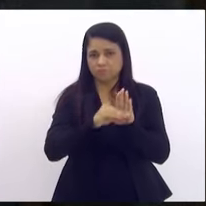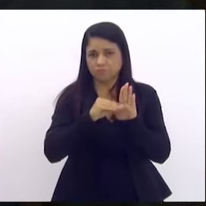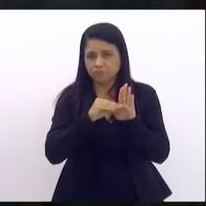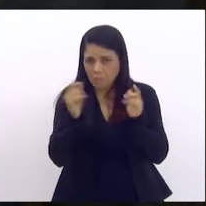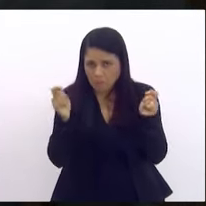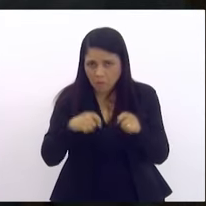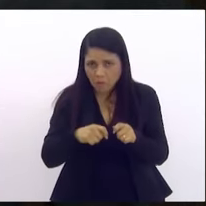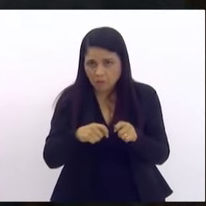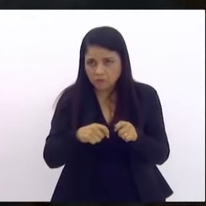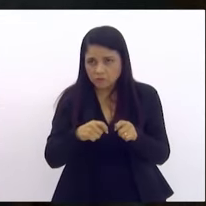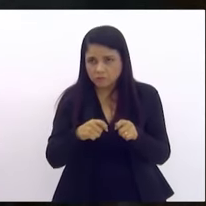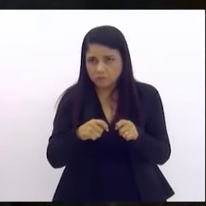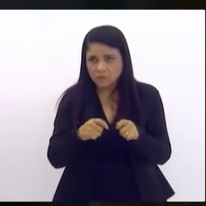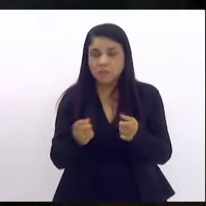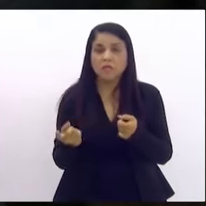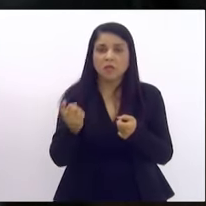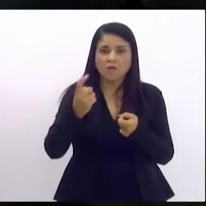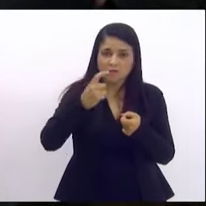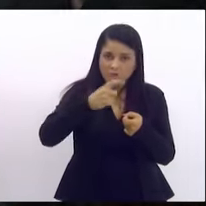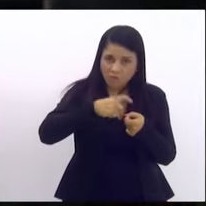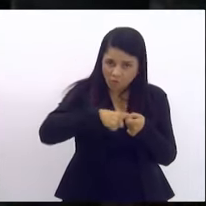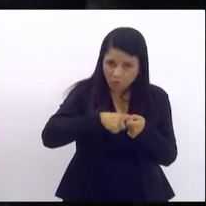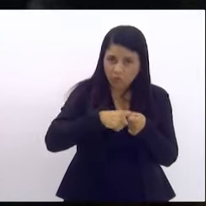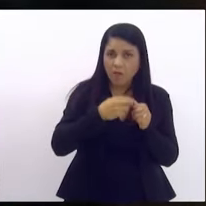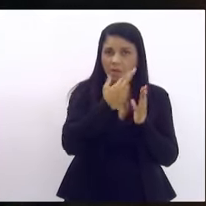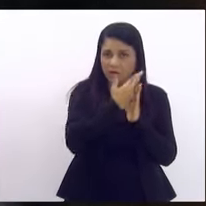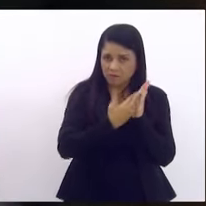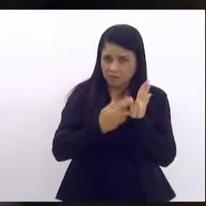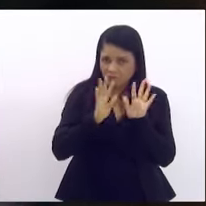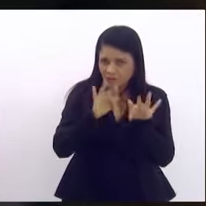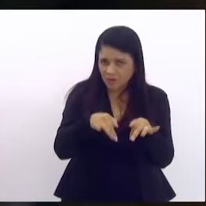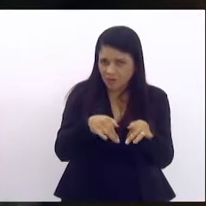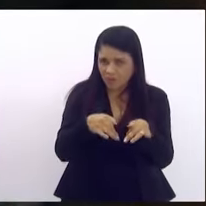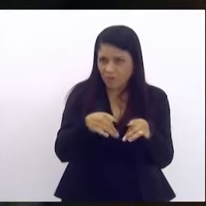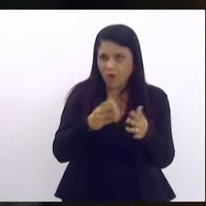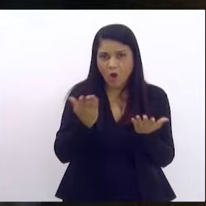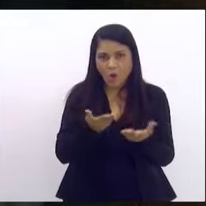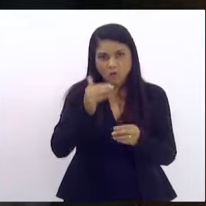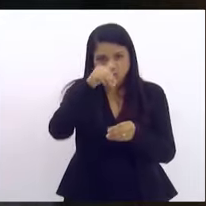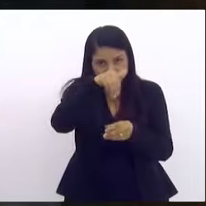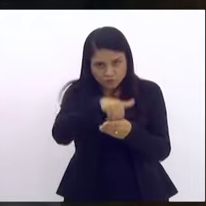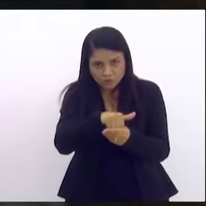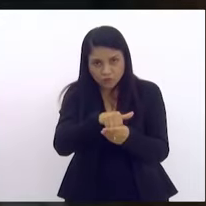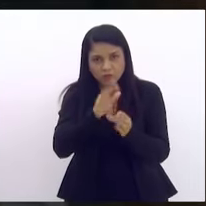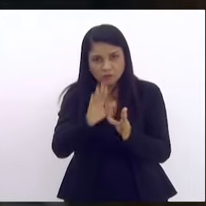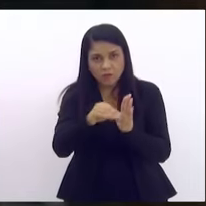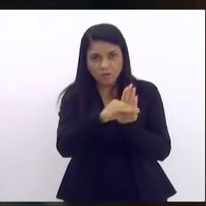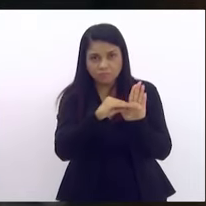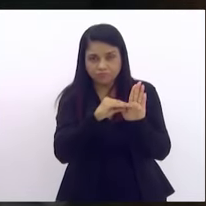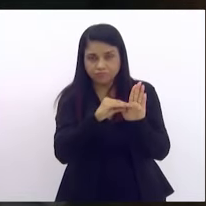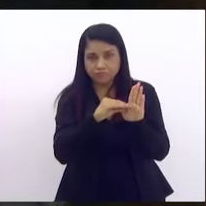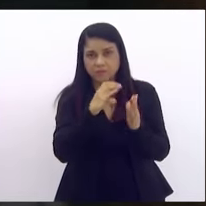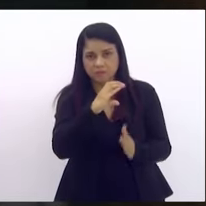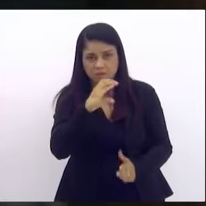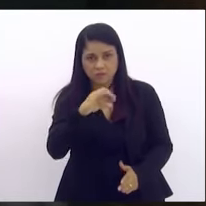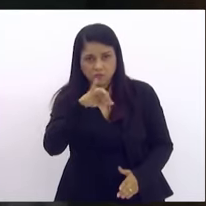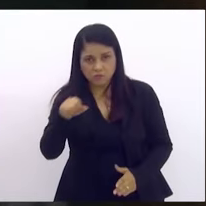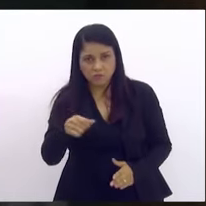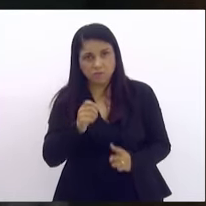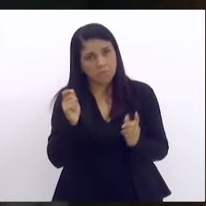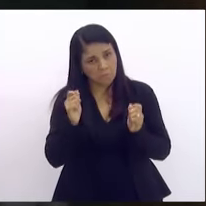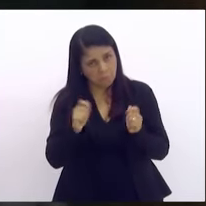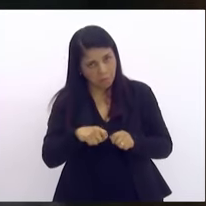final tem que voltar pra redação final tudo bem mas hoje a gente já não votou essa emenda da ccj já não poderia